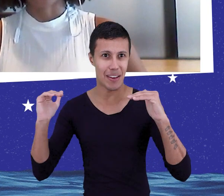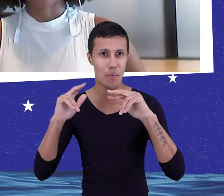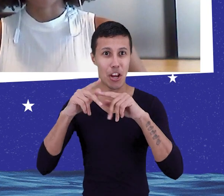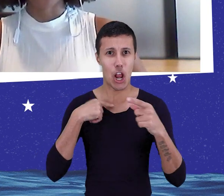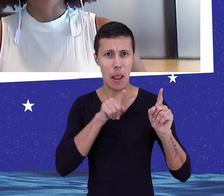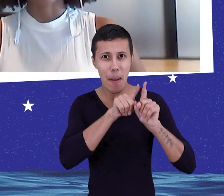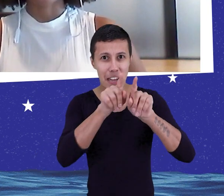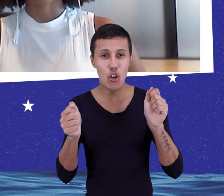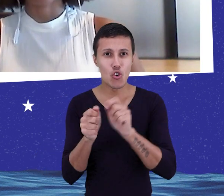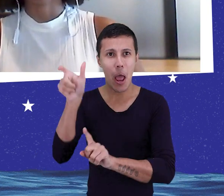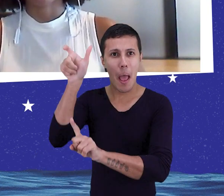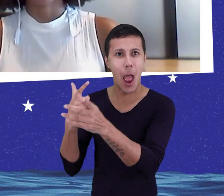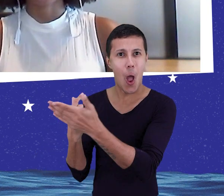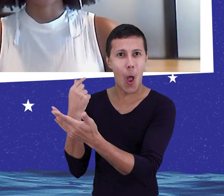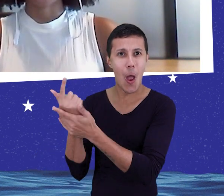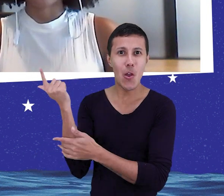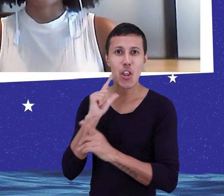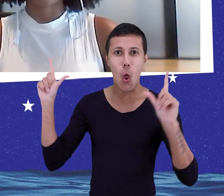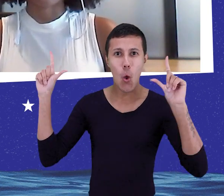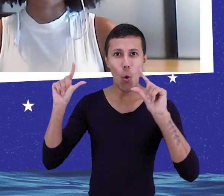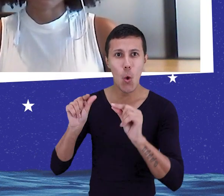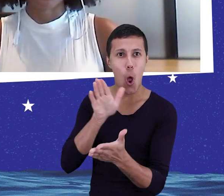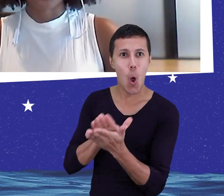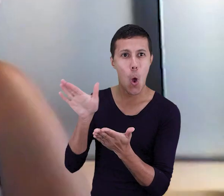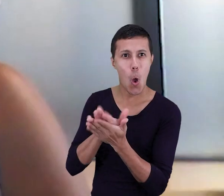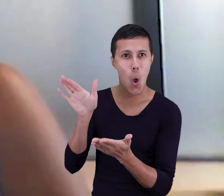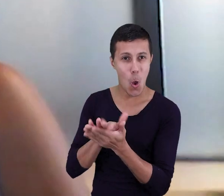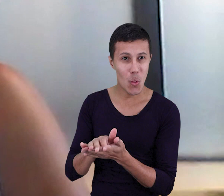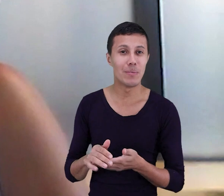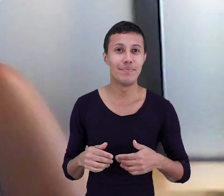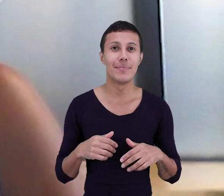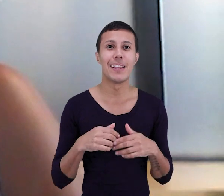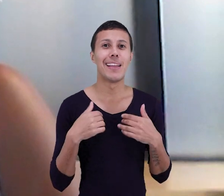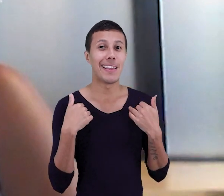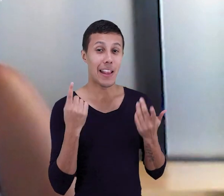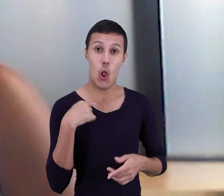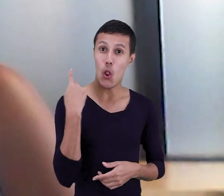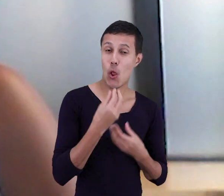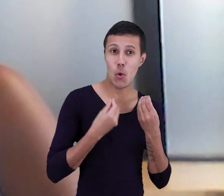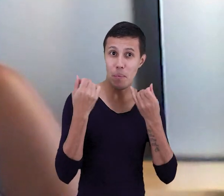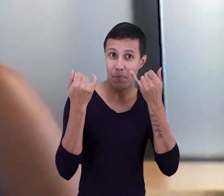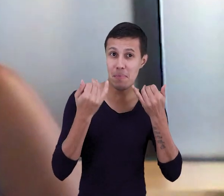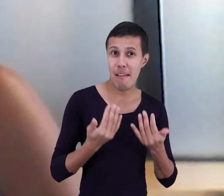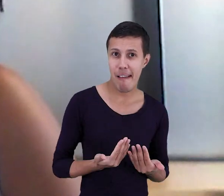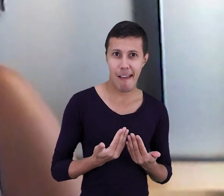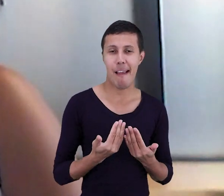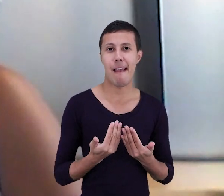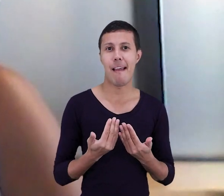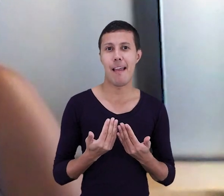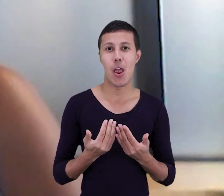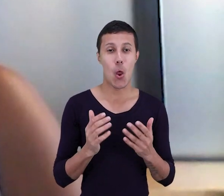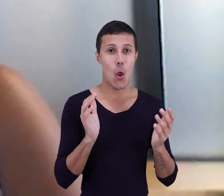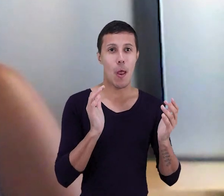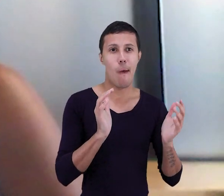nosso consumidor, conseguindo diminuir esses custos dele, inclusive. E como é o que a gente fala, né? Às vezes, para a classe A e